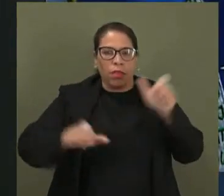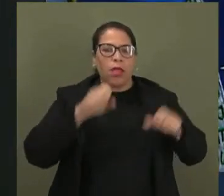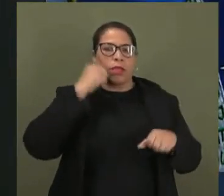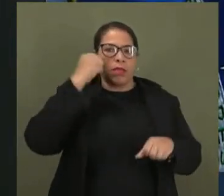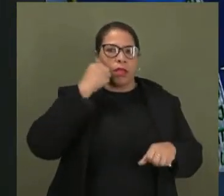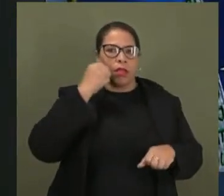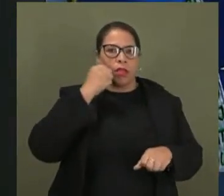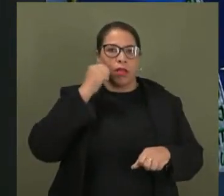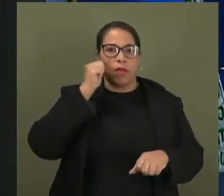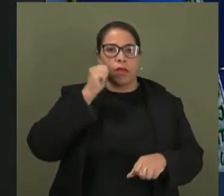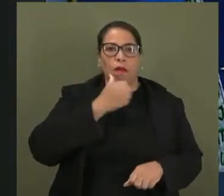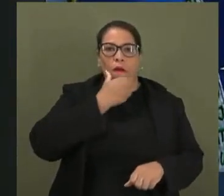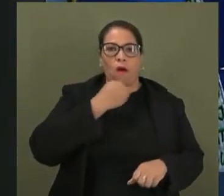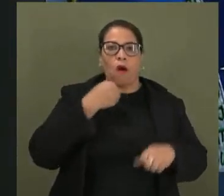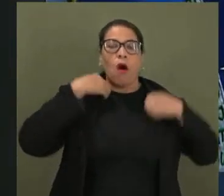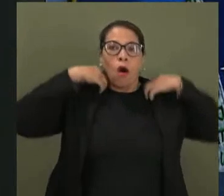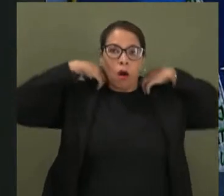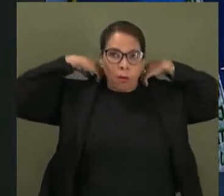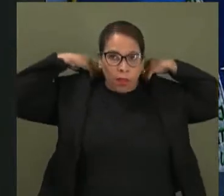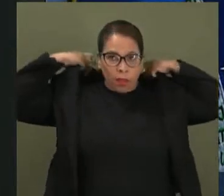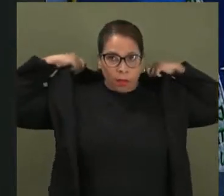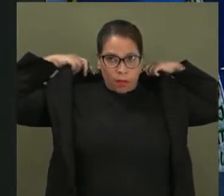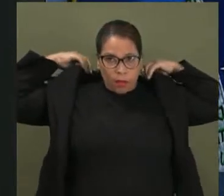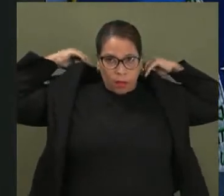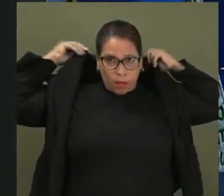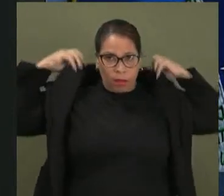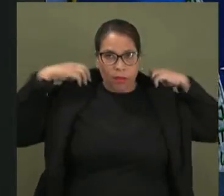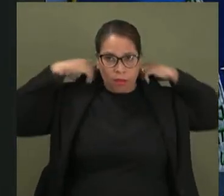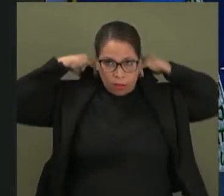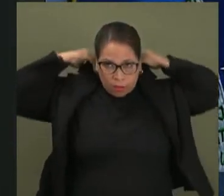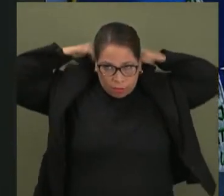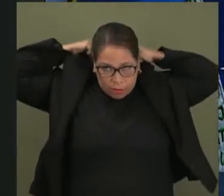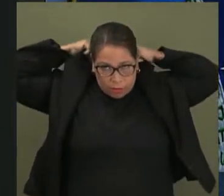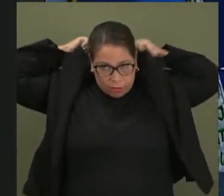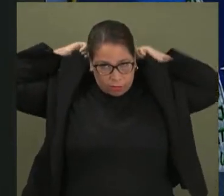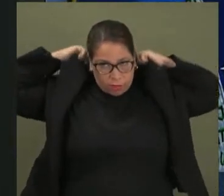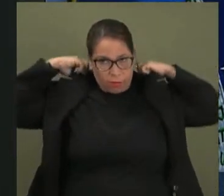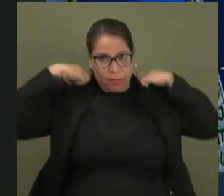senadoras, senhores senadores, funcionários dessa casa, assessores,